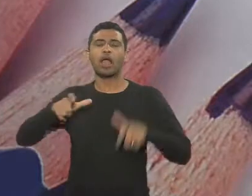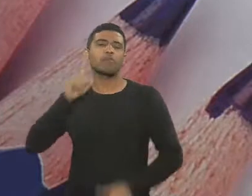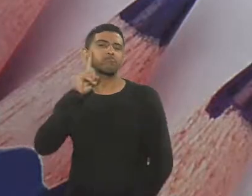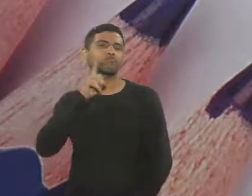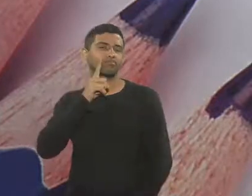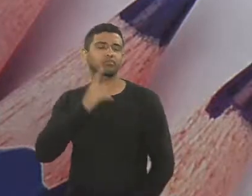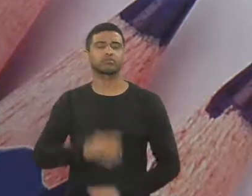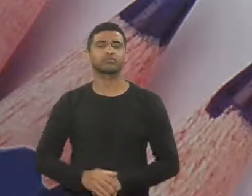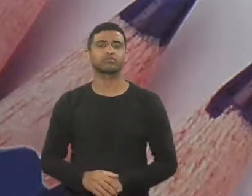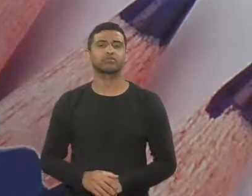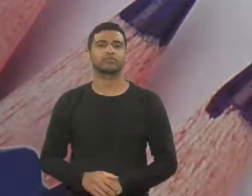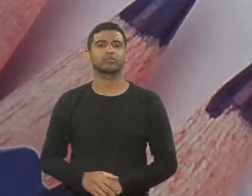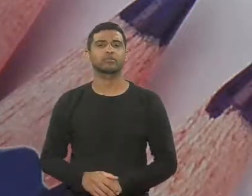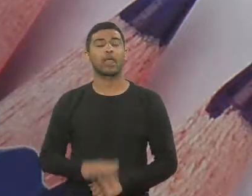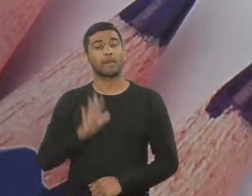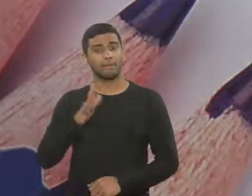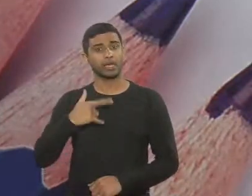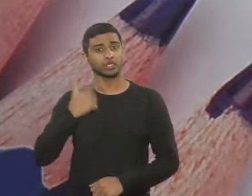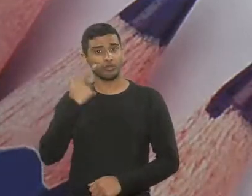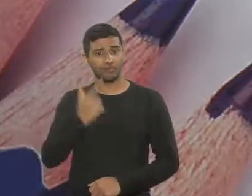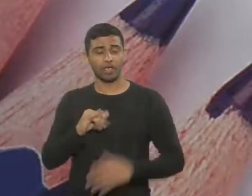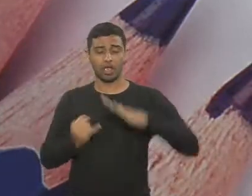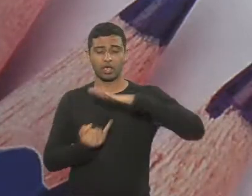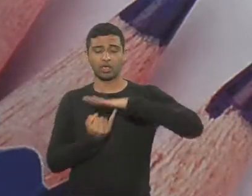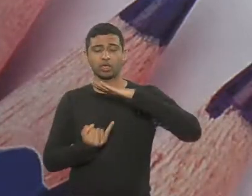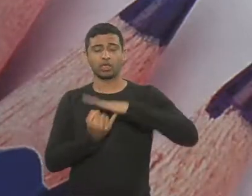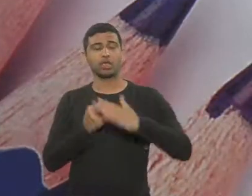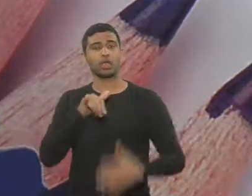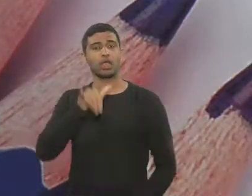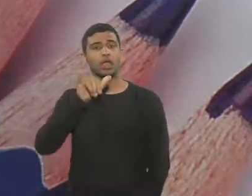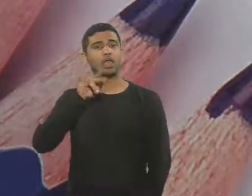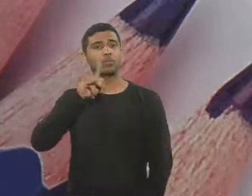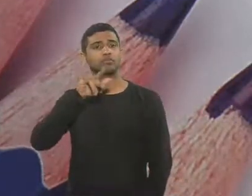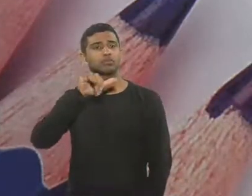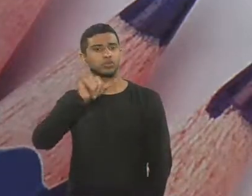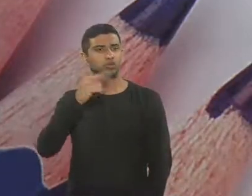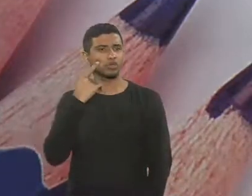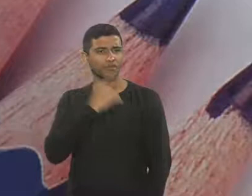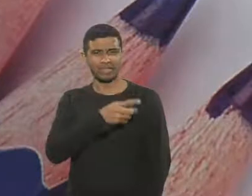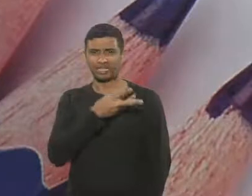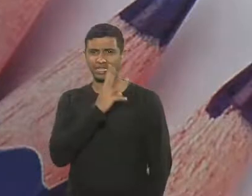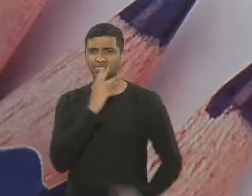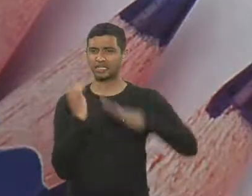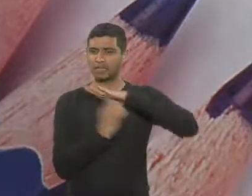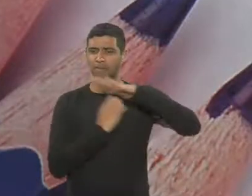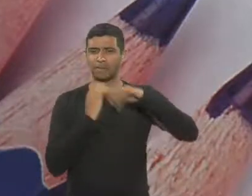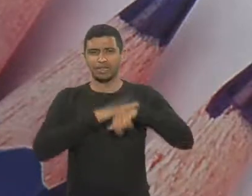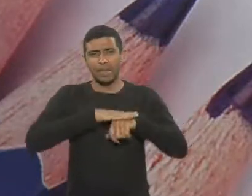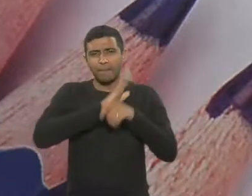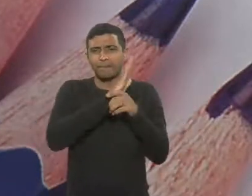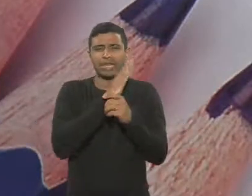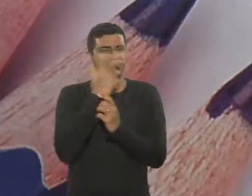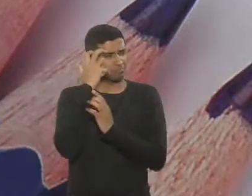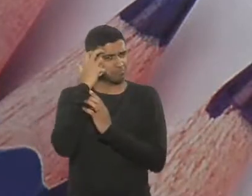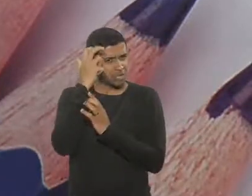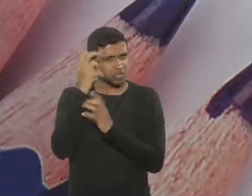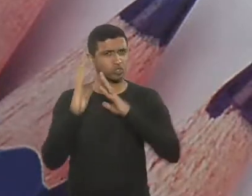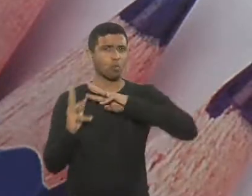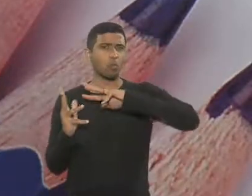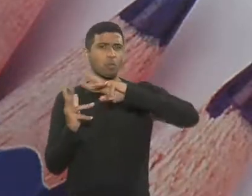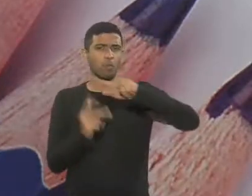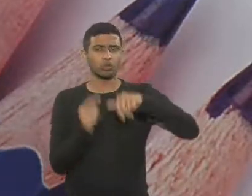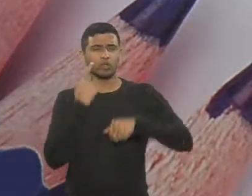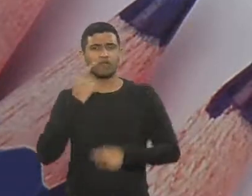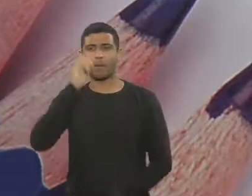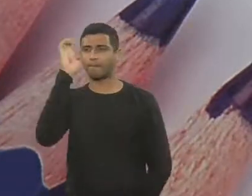nos Estados Unidos. Já de acordo com o Instituto Ipsos, terceira maior empresa de pesquisa e inteligência de mercado no mundo,